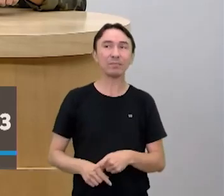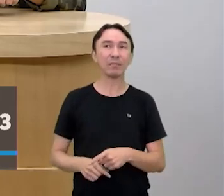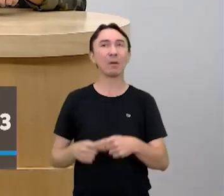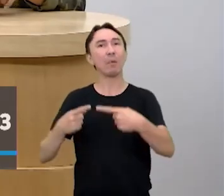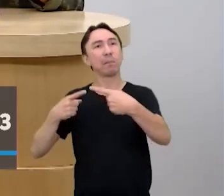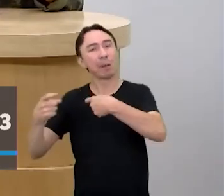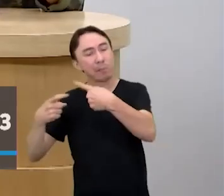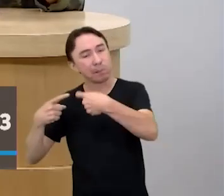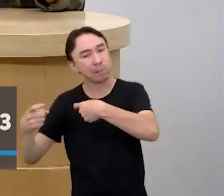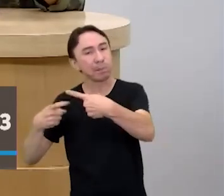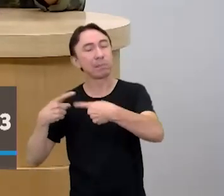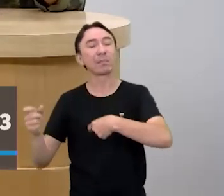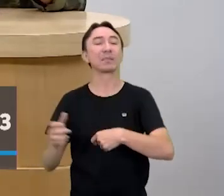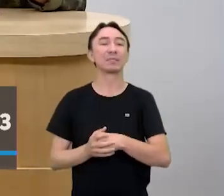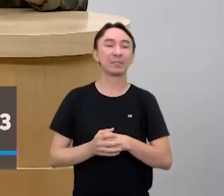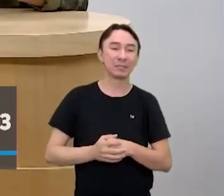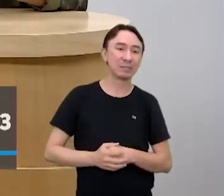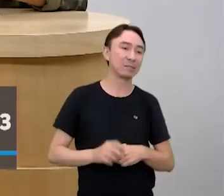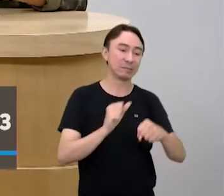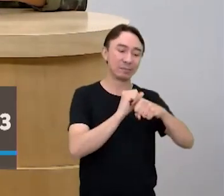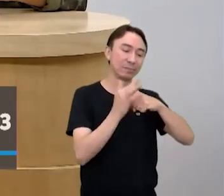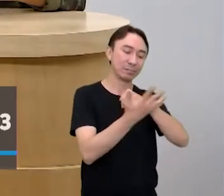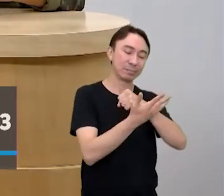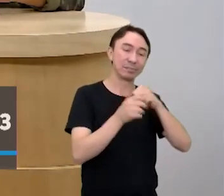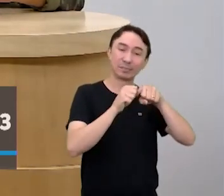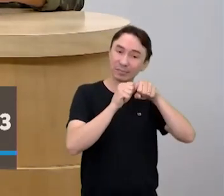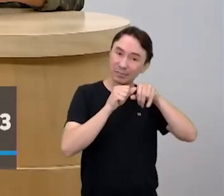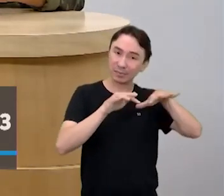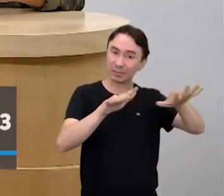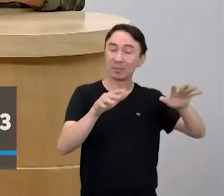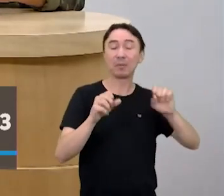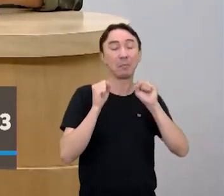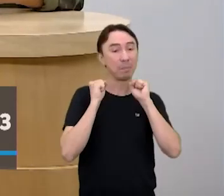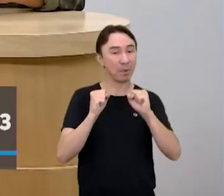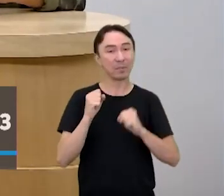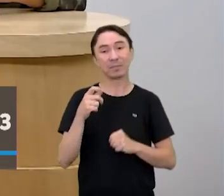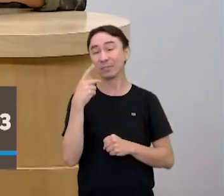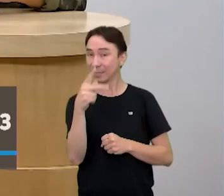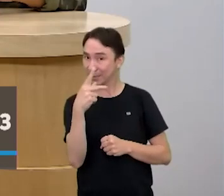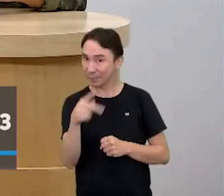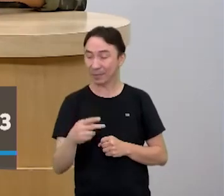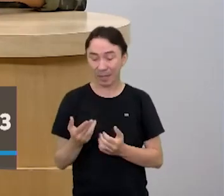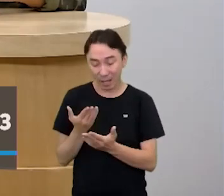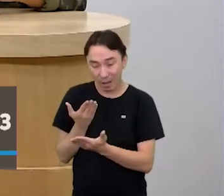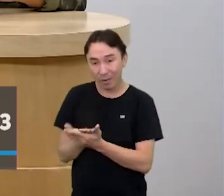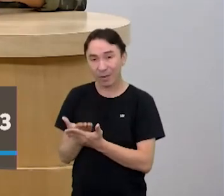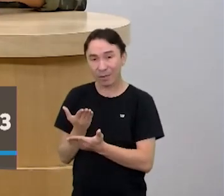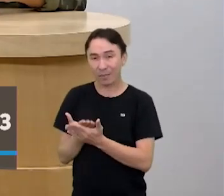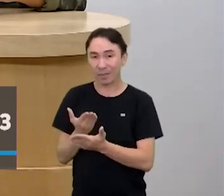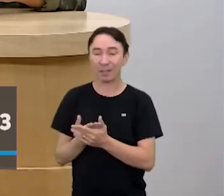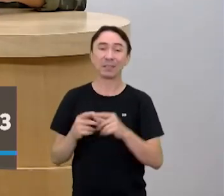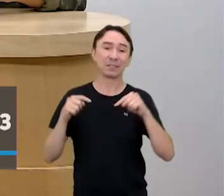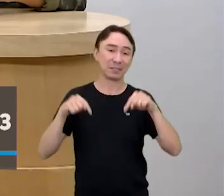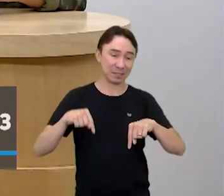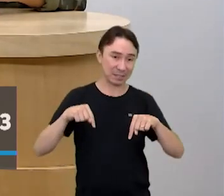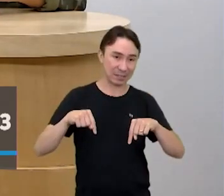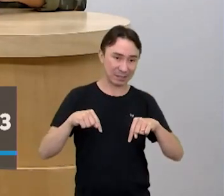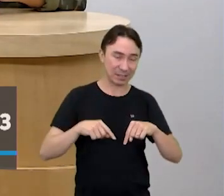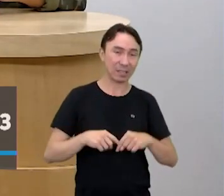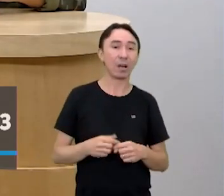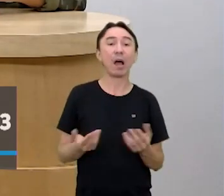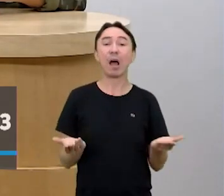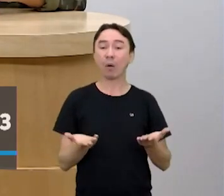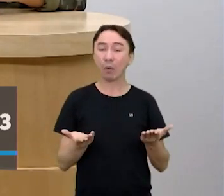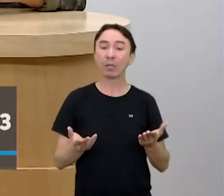pandemia, a questão guerra... da saúde pública, isso, né? Para você que está vendo essa aula daqui a 200 anos, nós estamos vivendo, nesse momento, o conflito entre